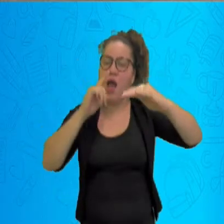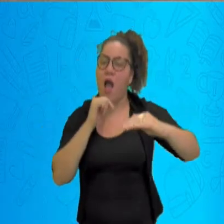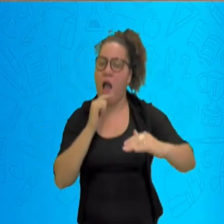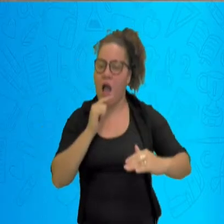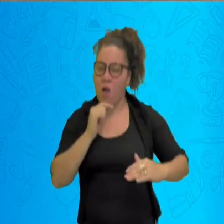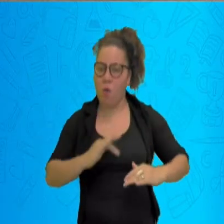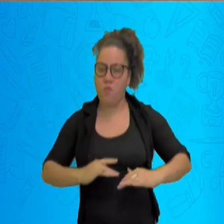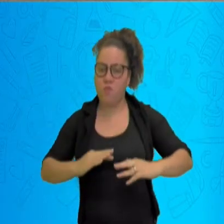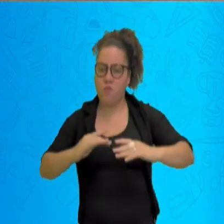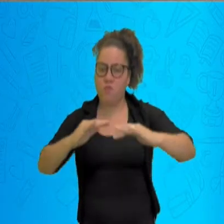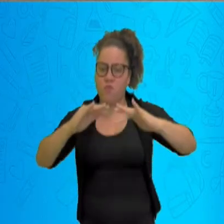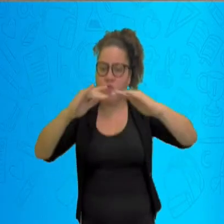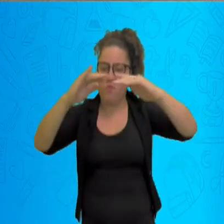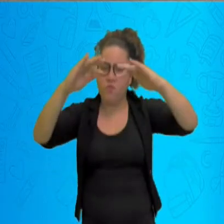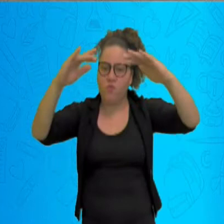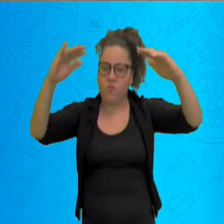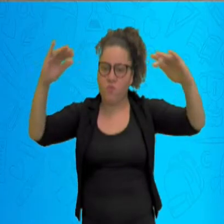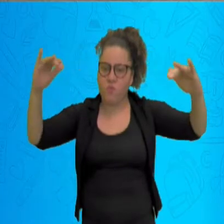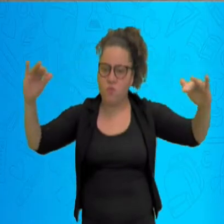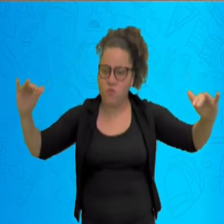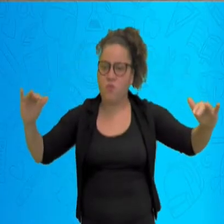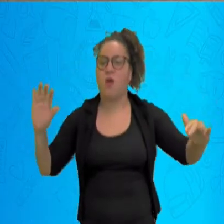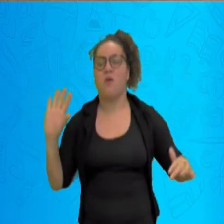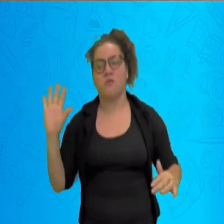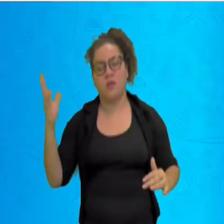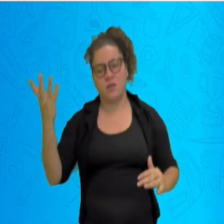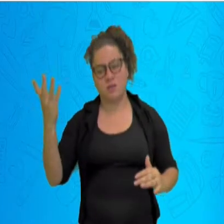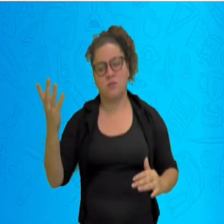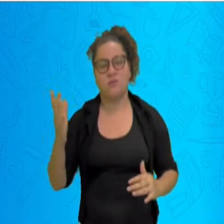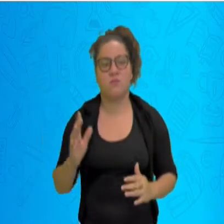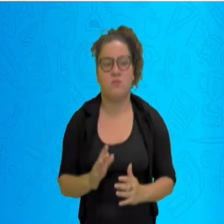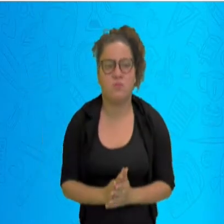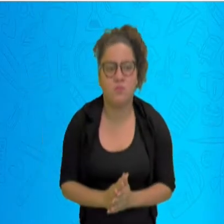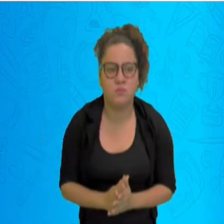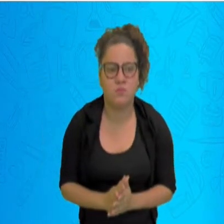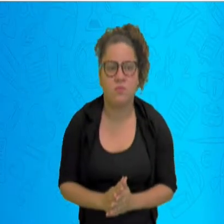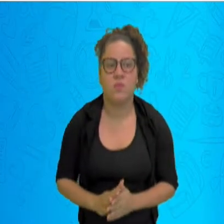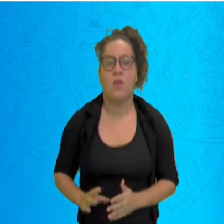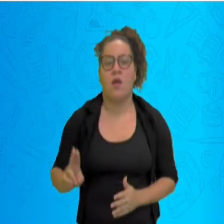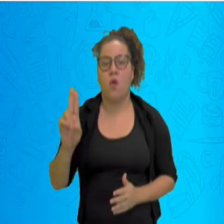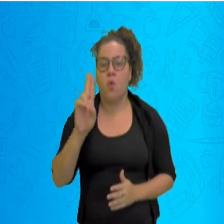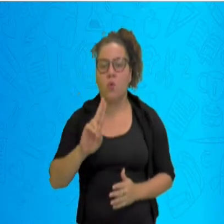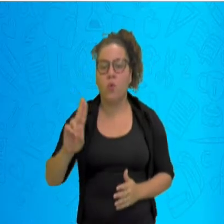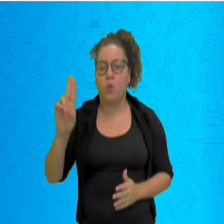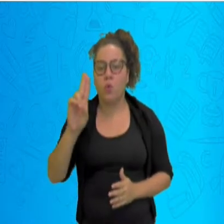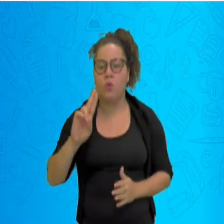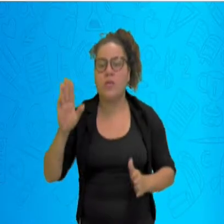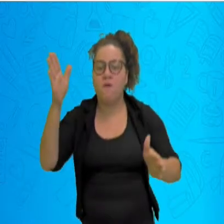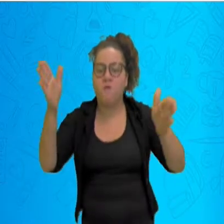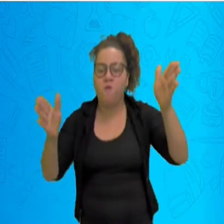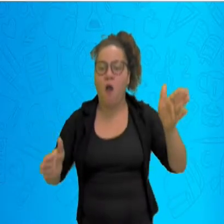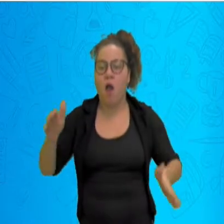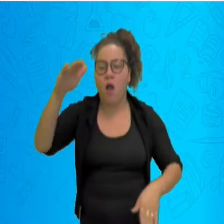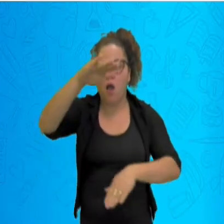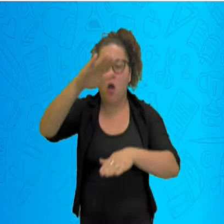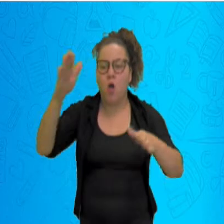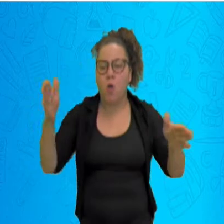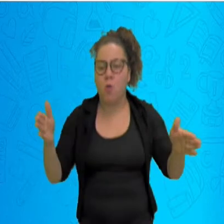É isso aí que quer dizer que a água, ela assume o formato